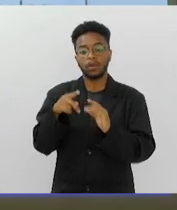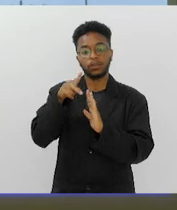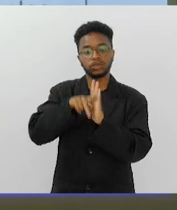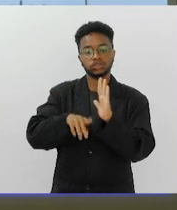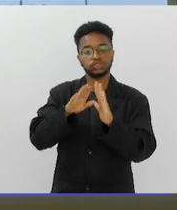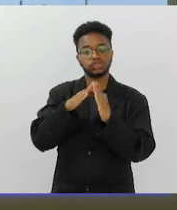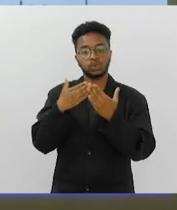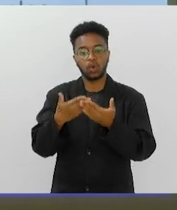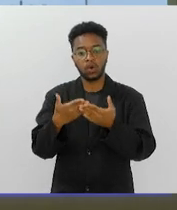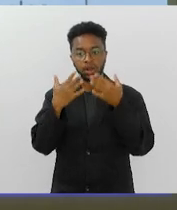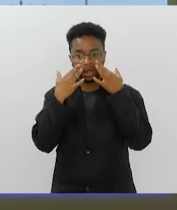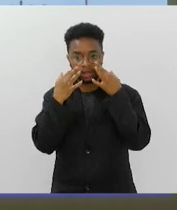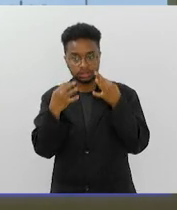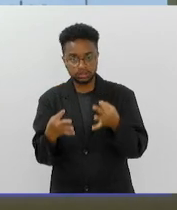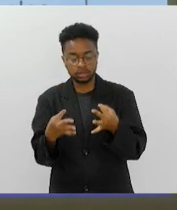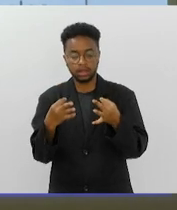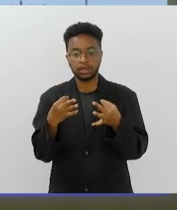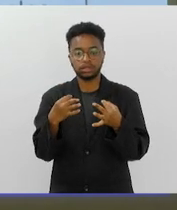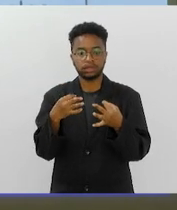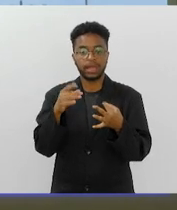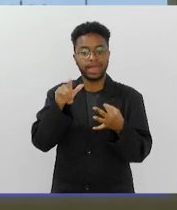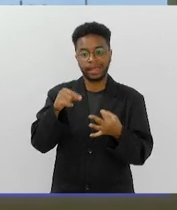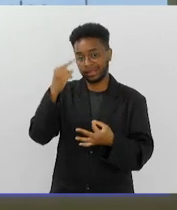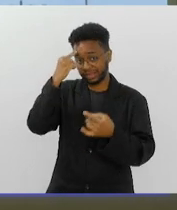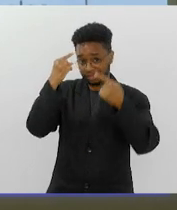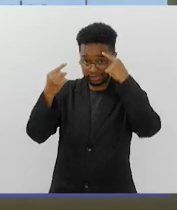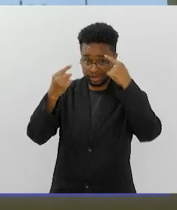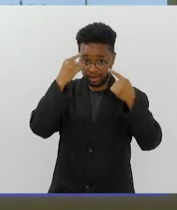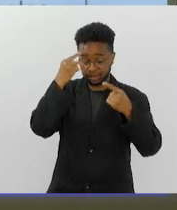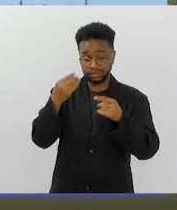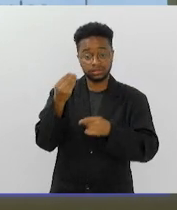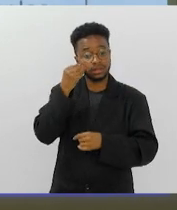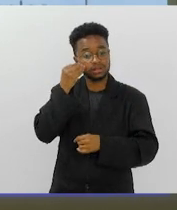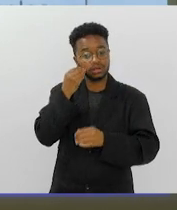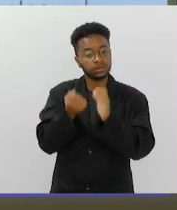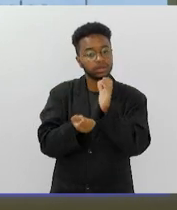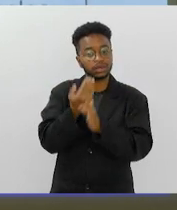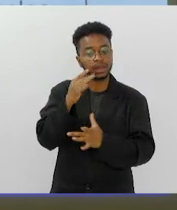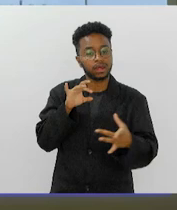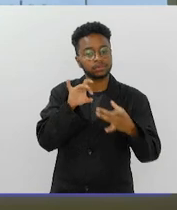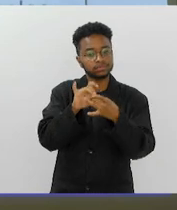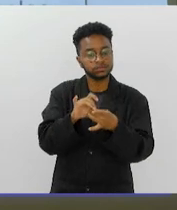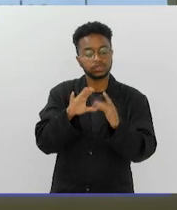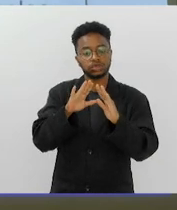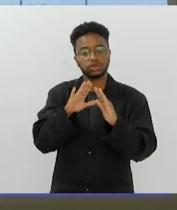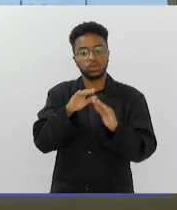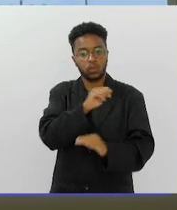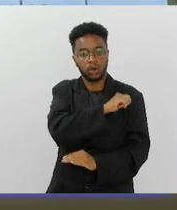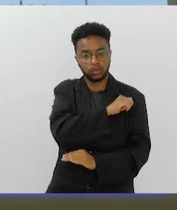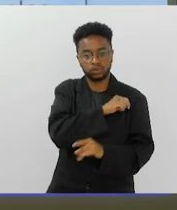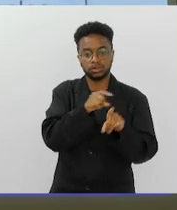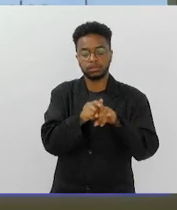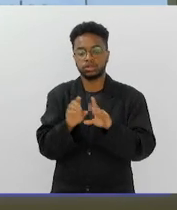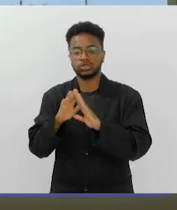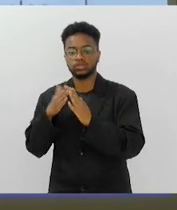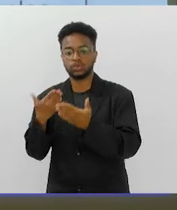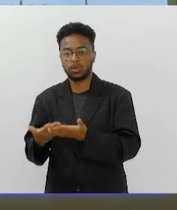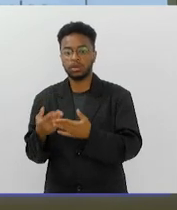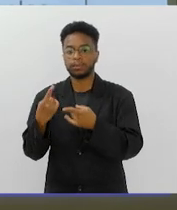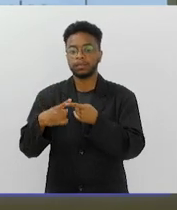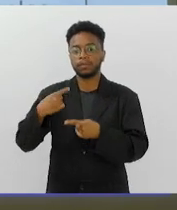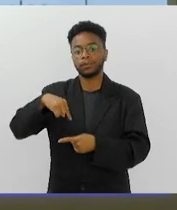Escuta é uma ideia de criar vínculo entre o estudante e a escola. Porque a gente entende também que